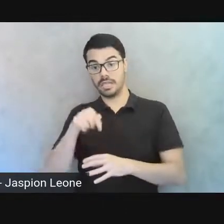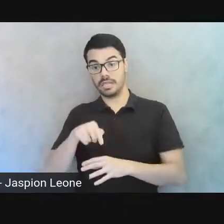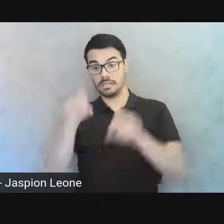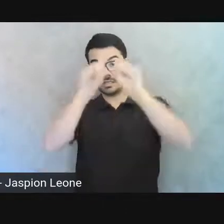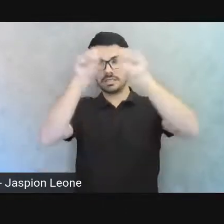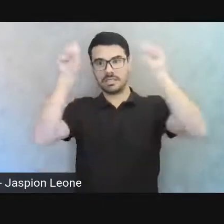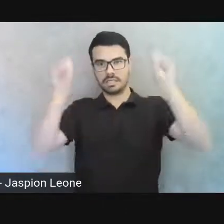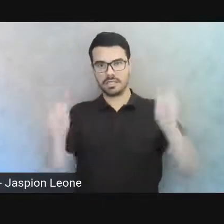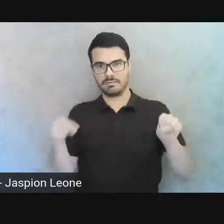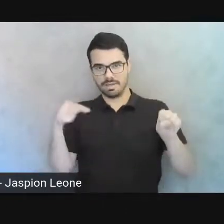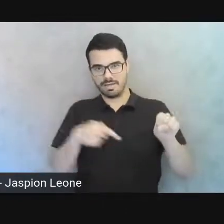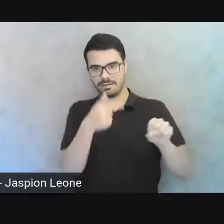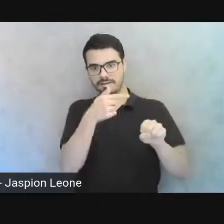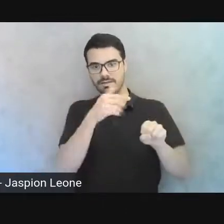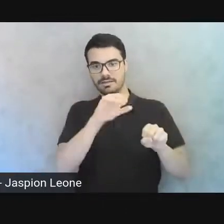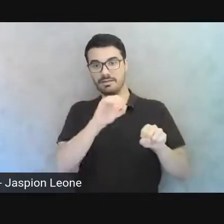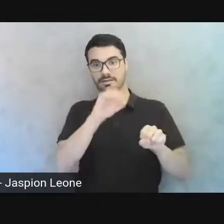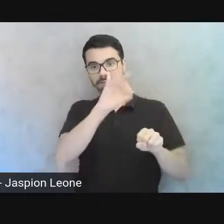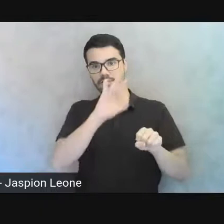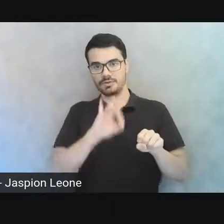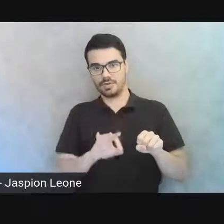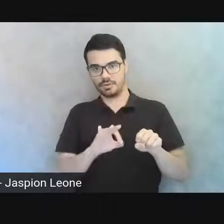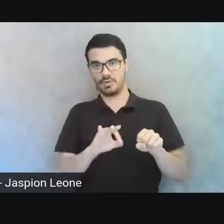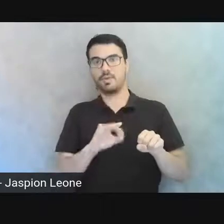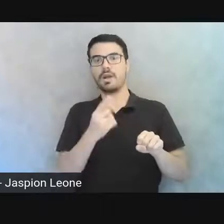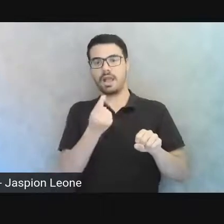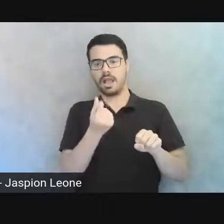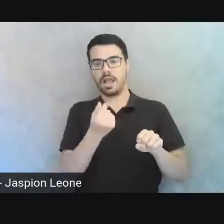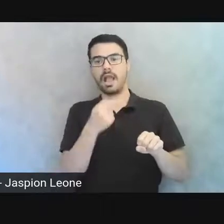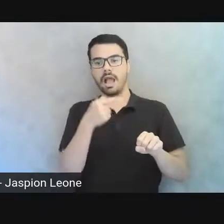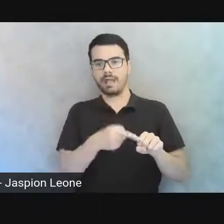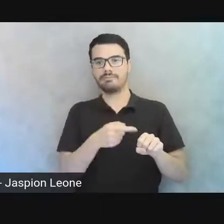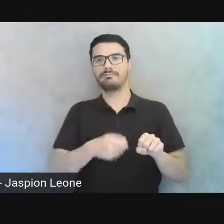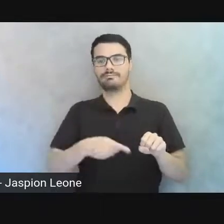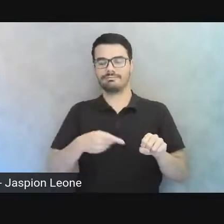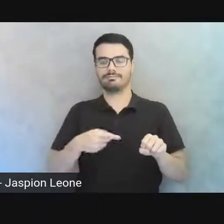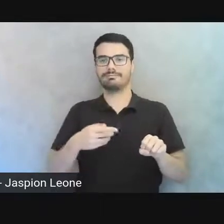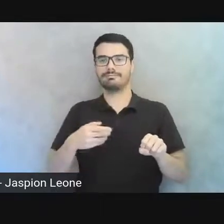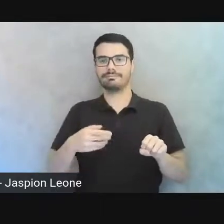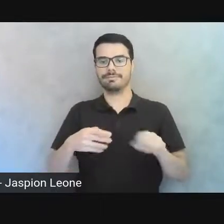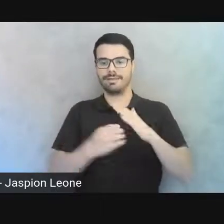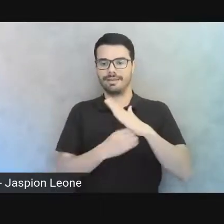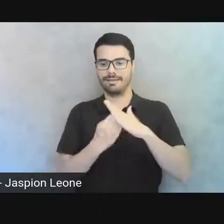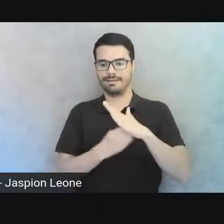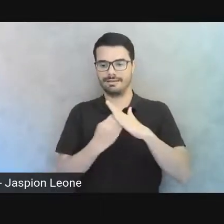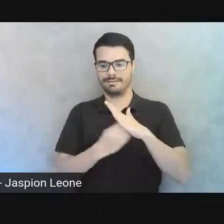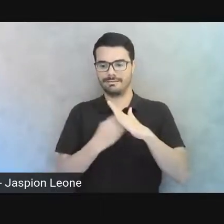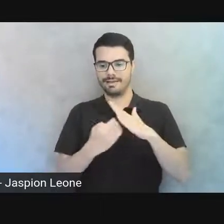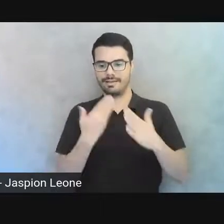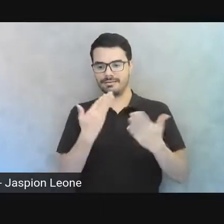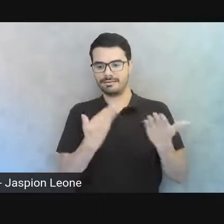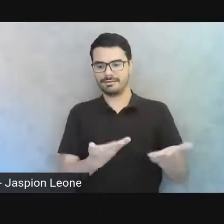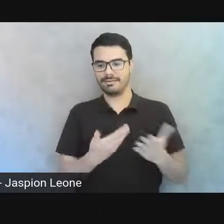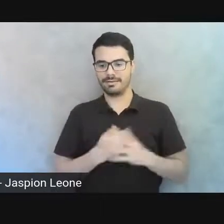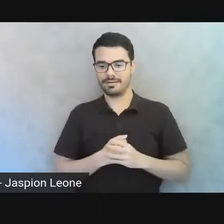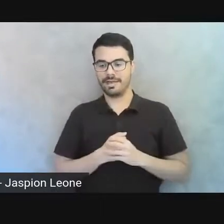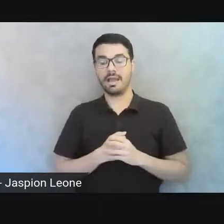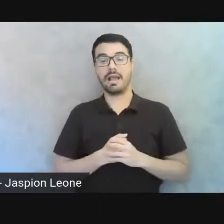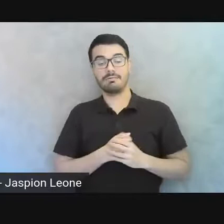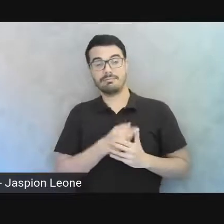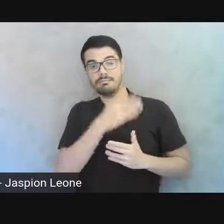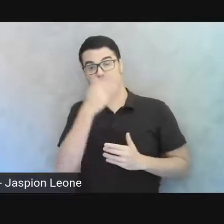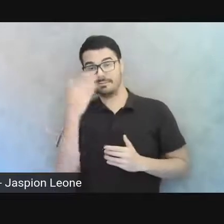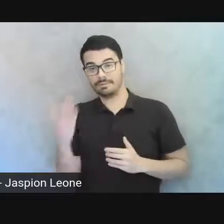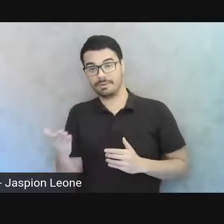de todos os gastos de campanha vinham de grandes empresas, de grandes grupos econômicos, para um sistema em